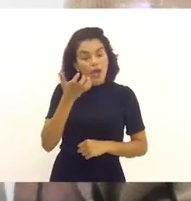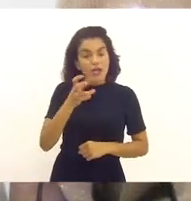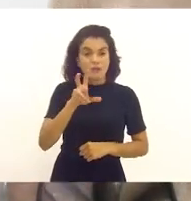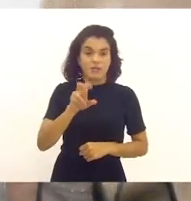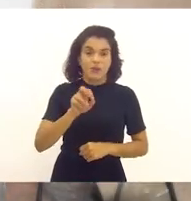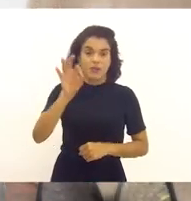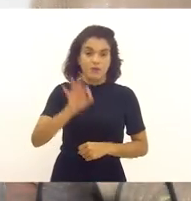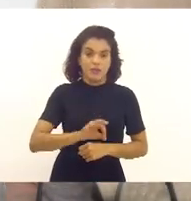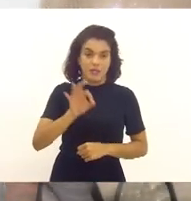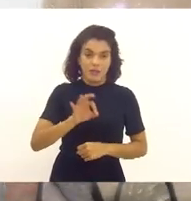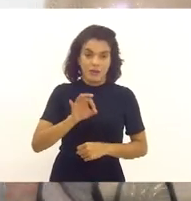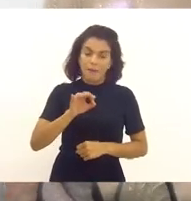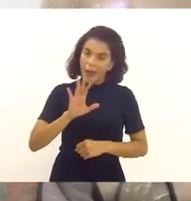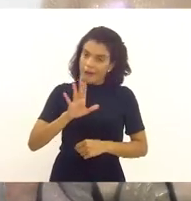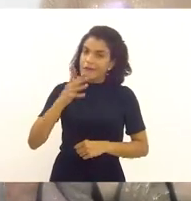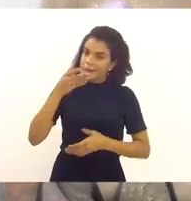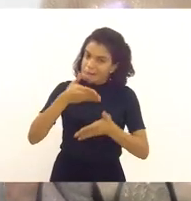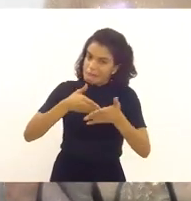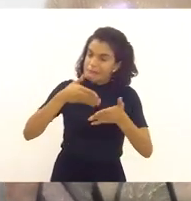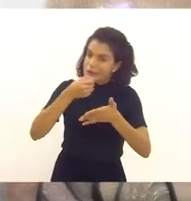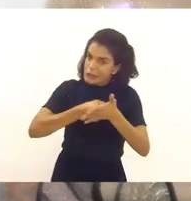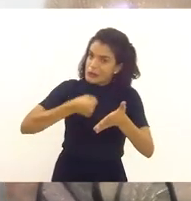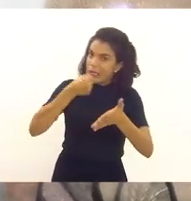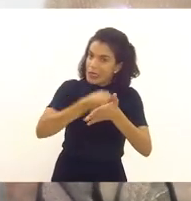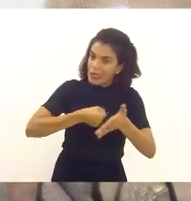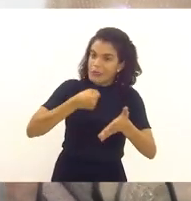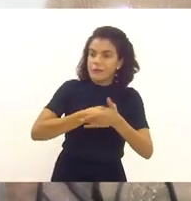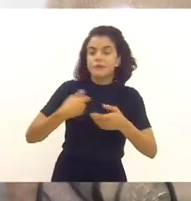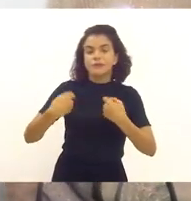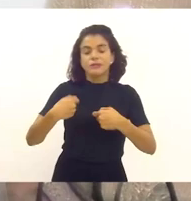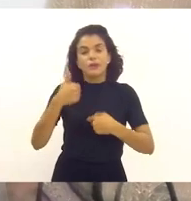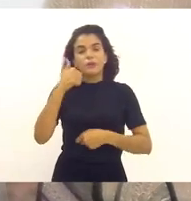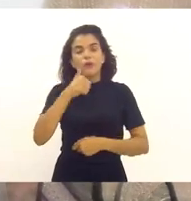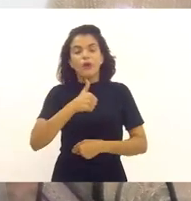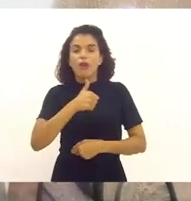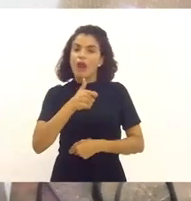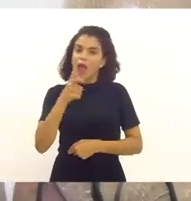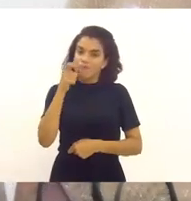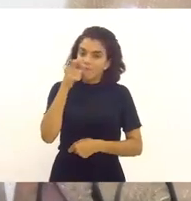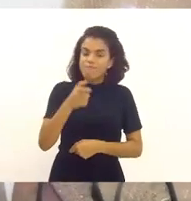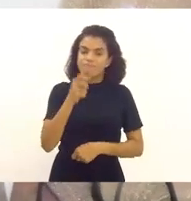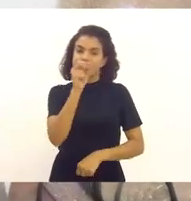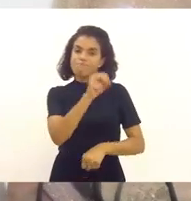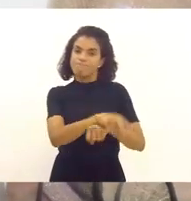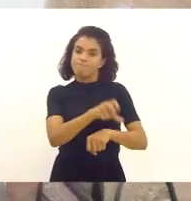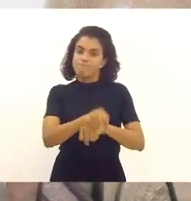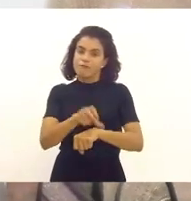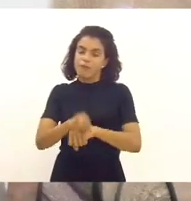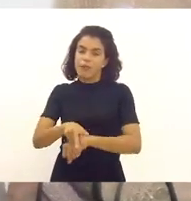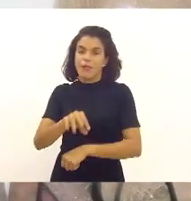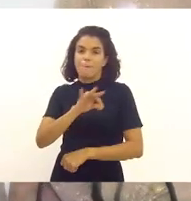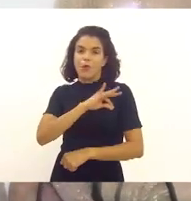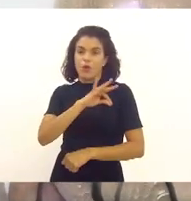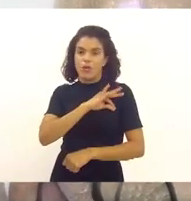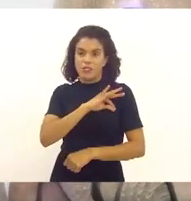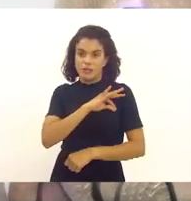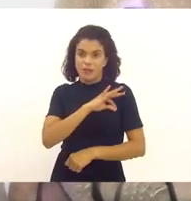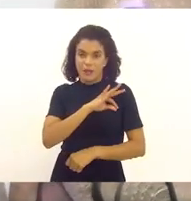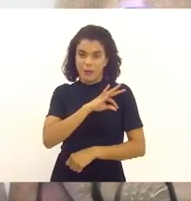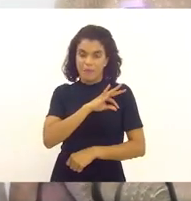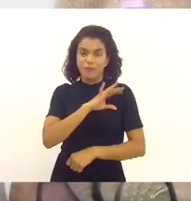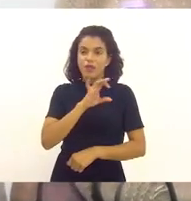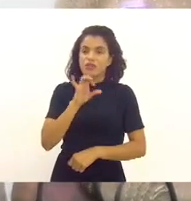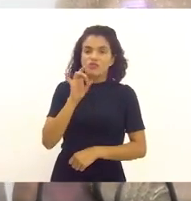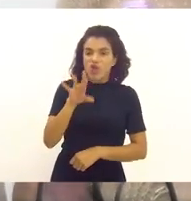50%. mas a gente vem trabalhando para isso mas para isso a gente precisa que mulheres ingressem na polícia não é e que mais uma coisa além de ingressar